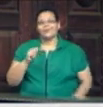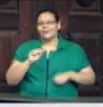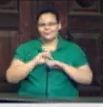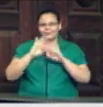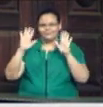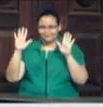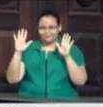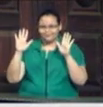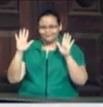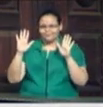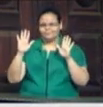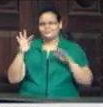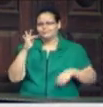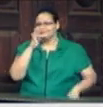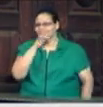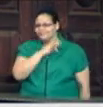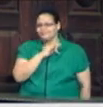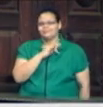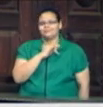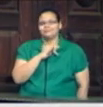evidencia,